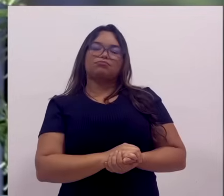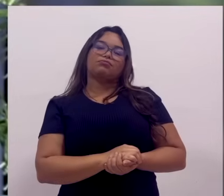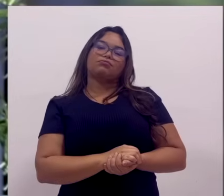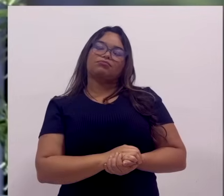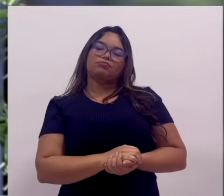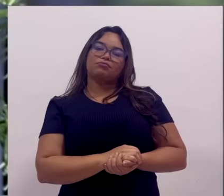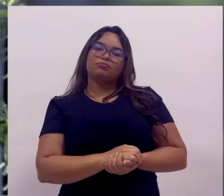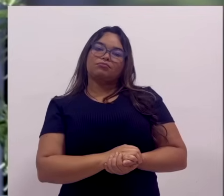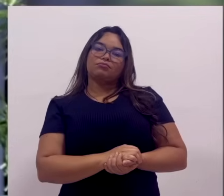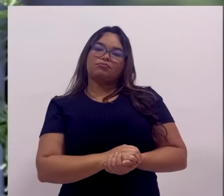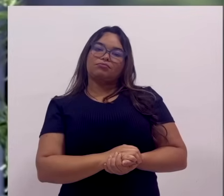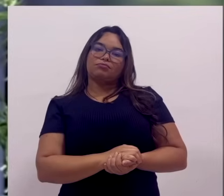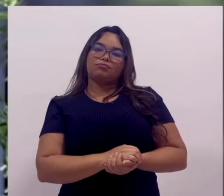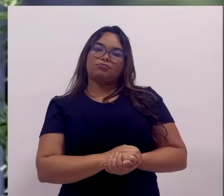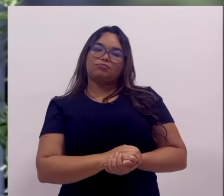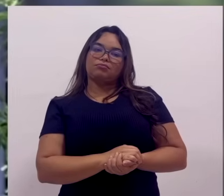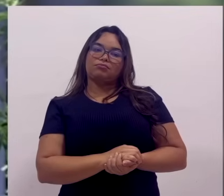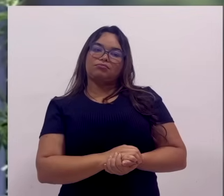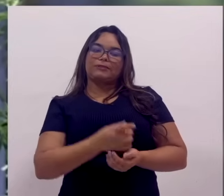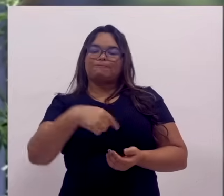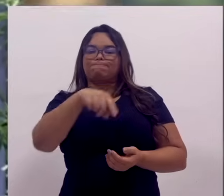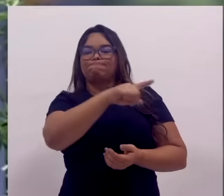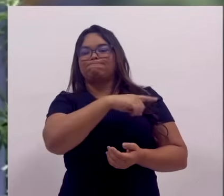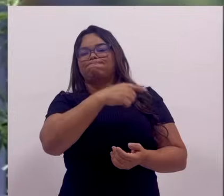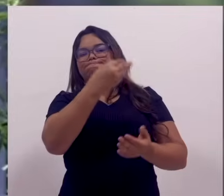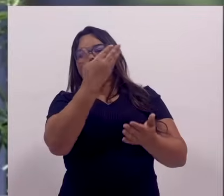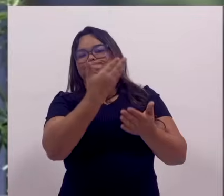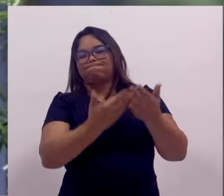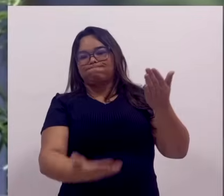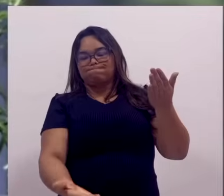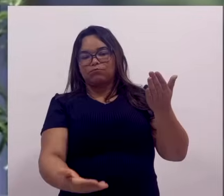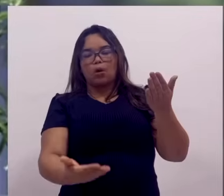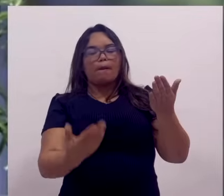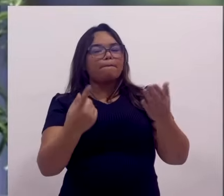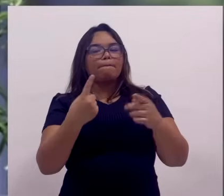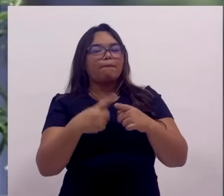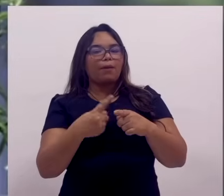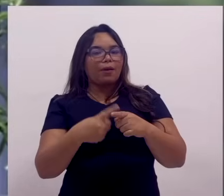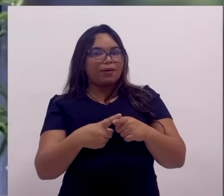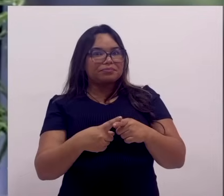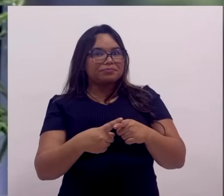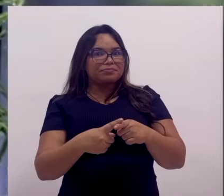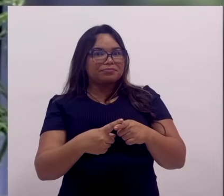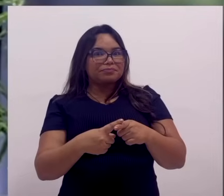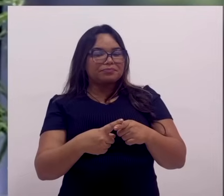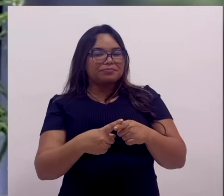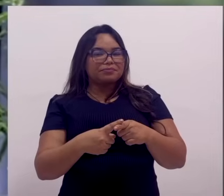para completar a obra. Mas perderam. E por quê?